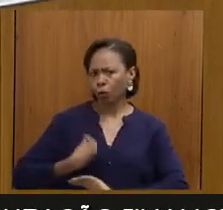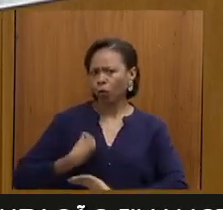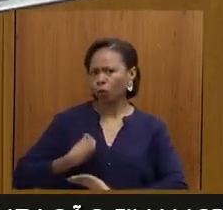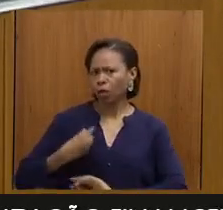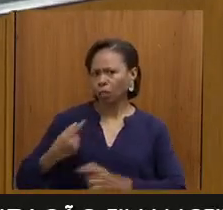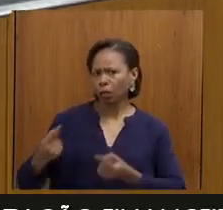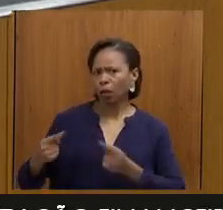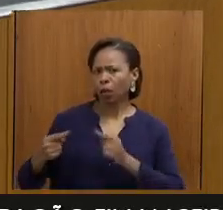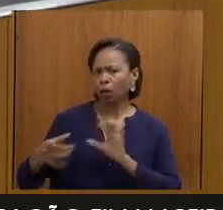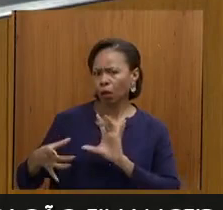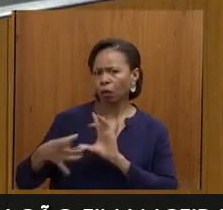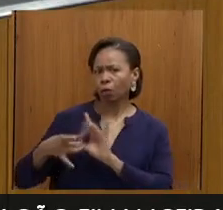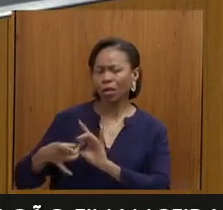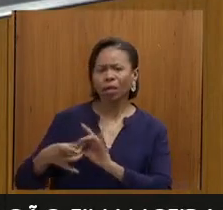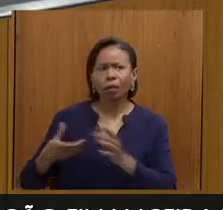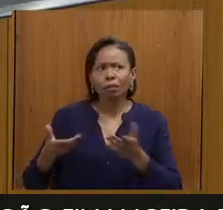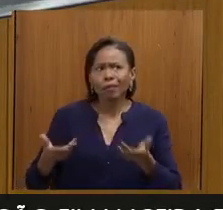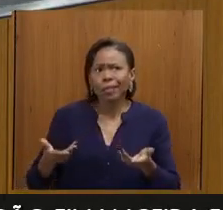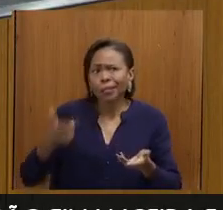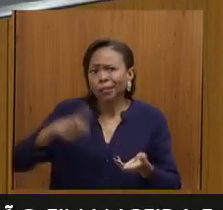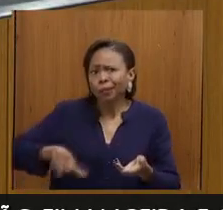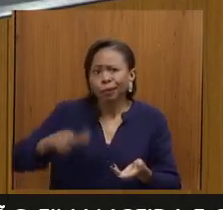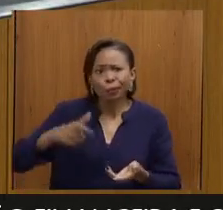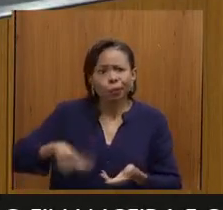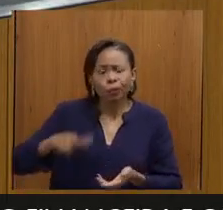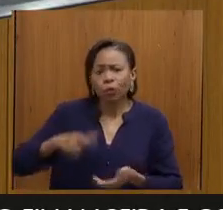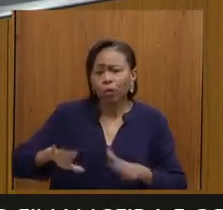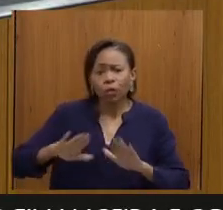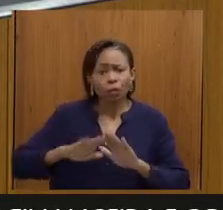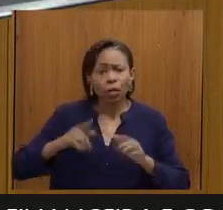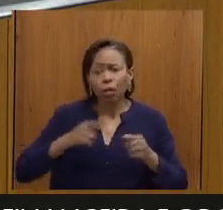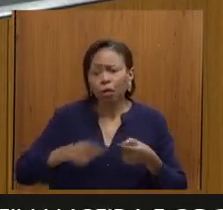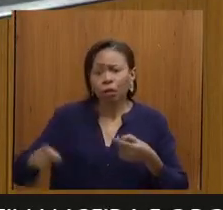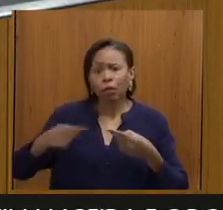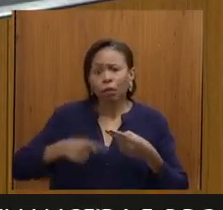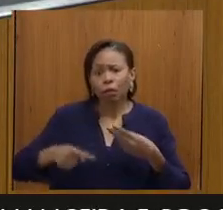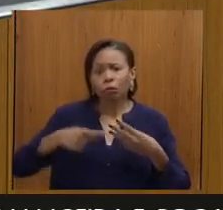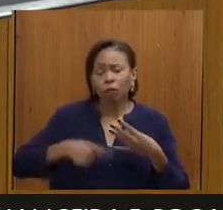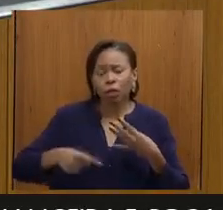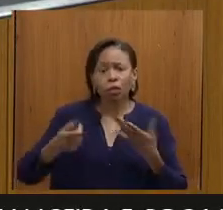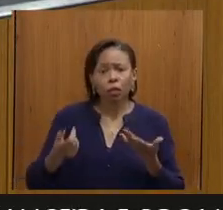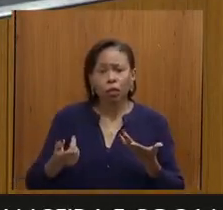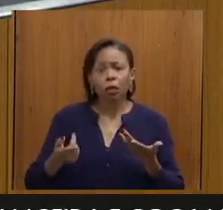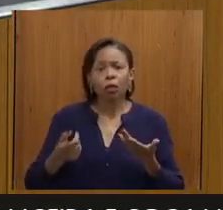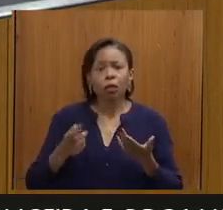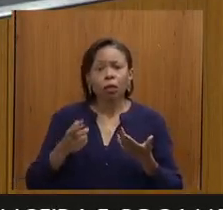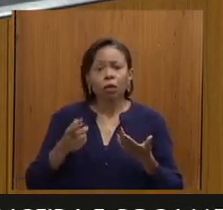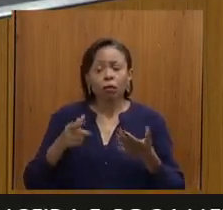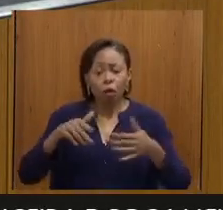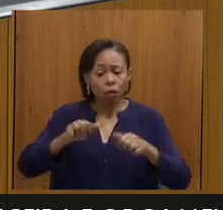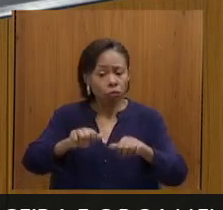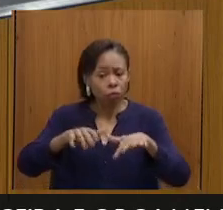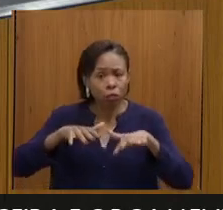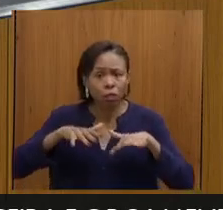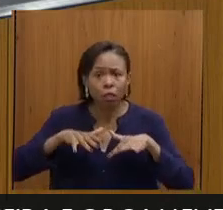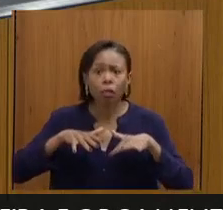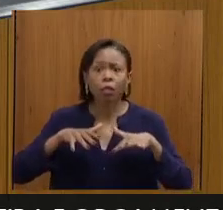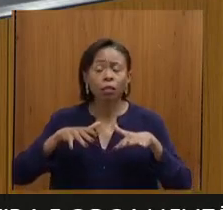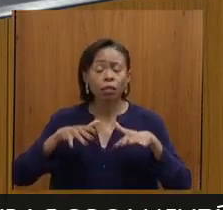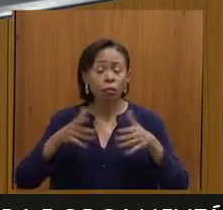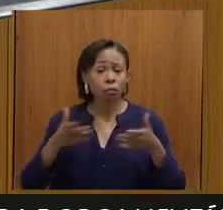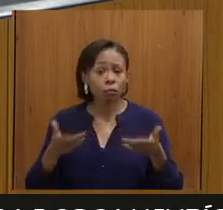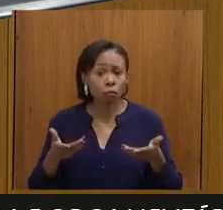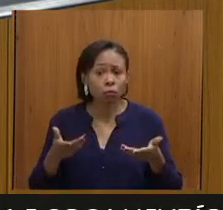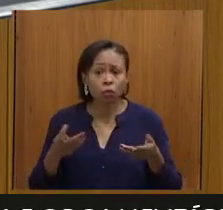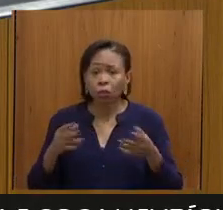Assembleia toda semana faz audiência pública, faz audiência tudo quanto é assunto. Tudo que diz respeito à população mineira, em